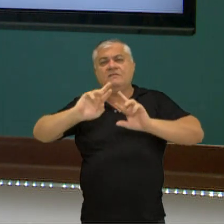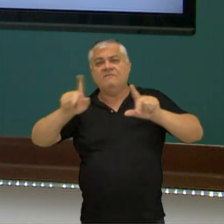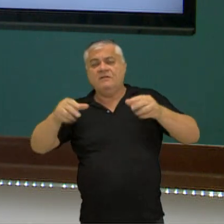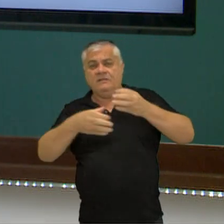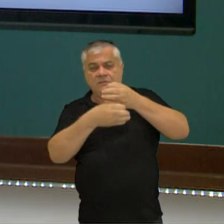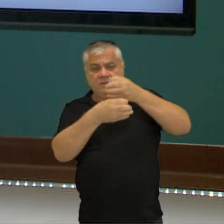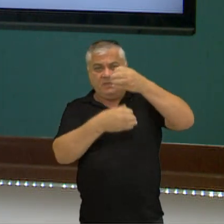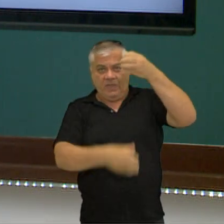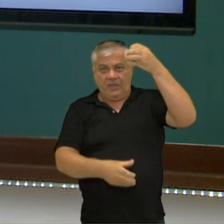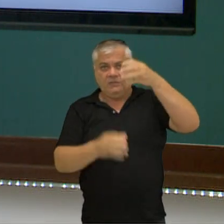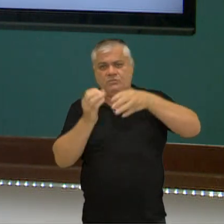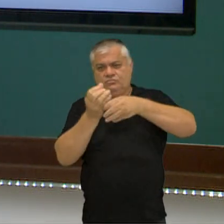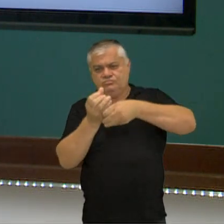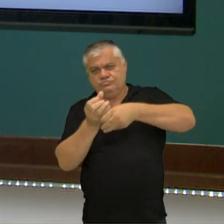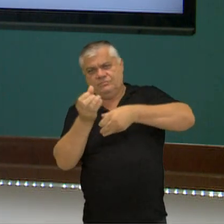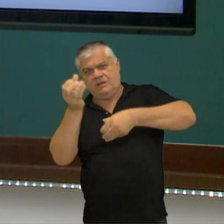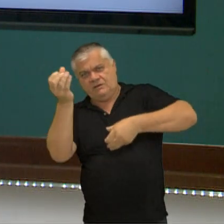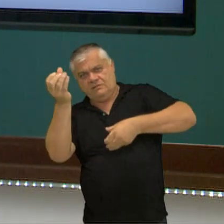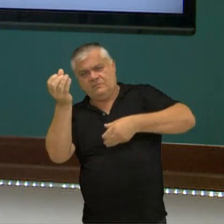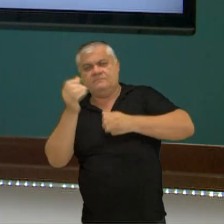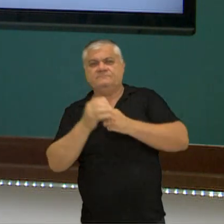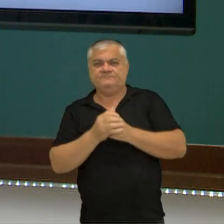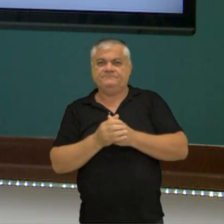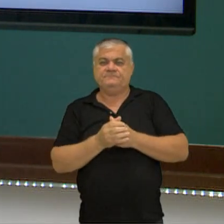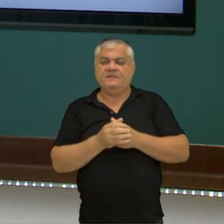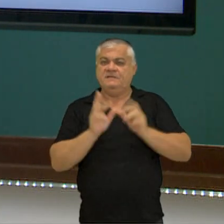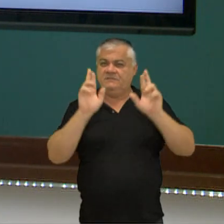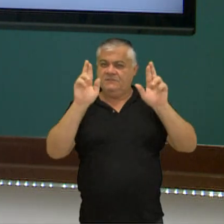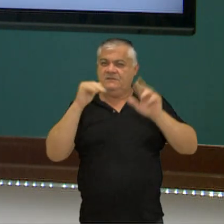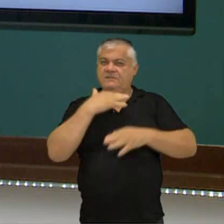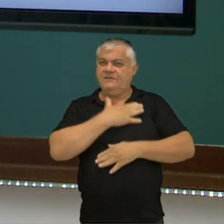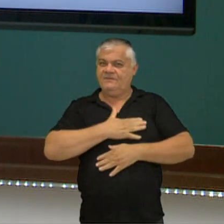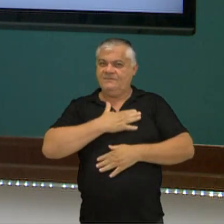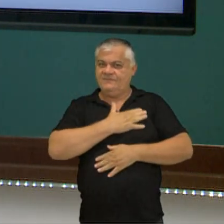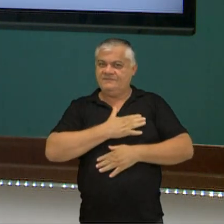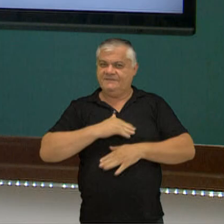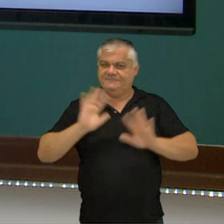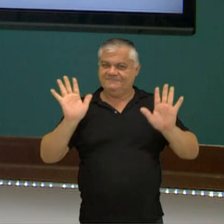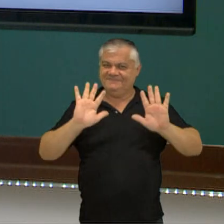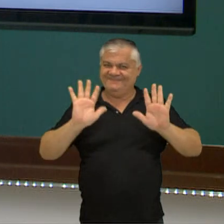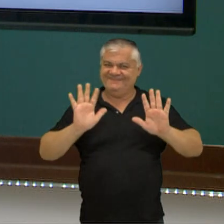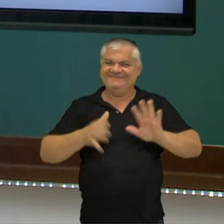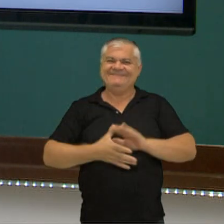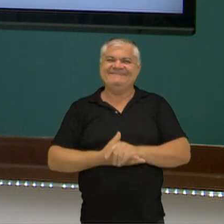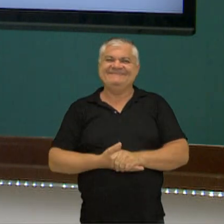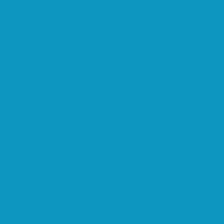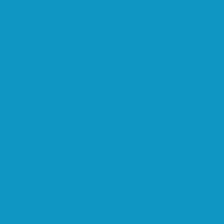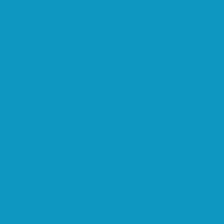cilindro reto e o cilindro oblíquo. Espero que vocês tenham gostado e até breve.